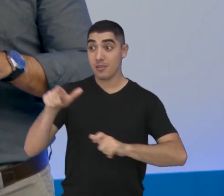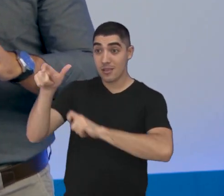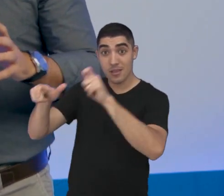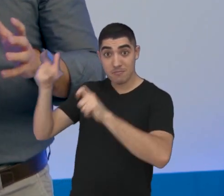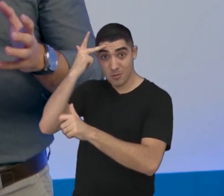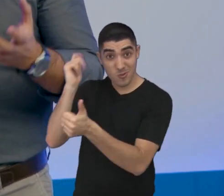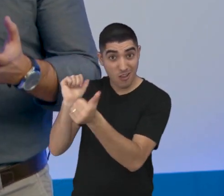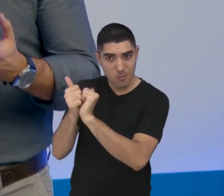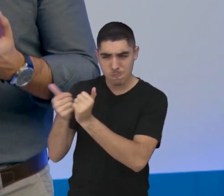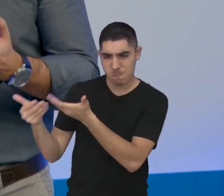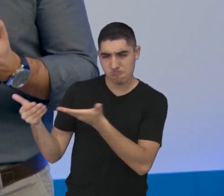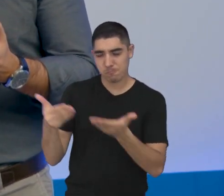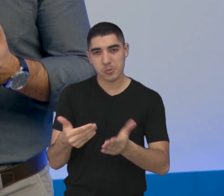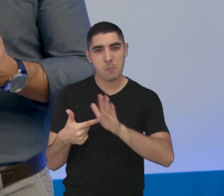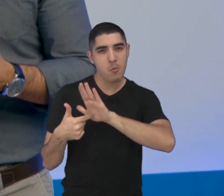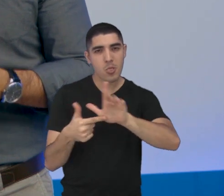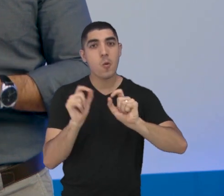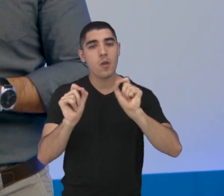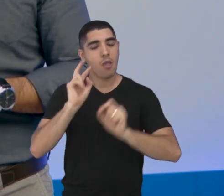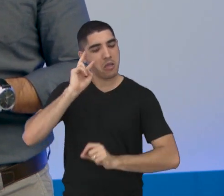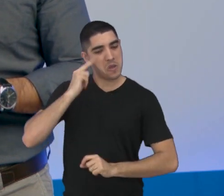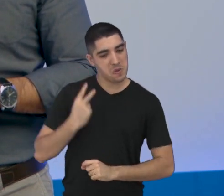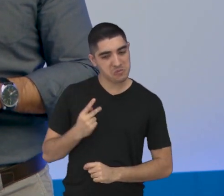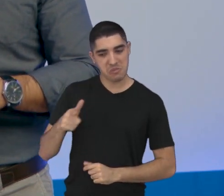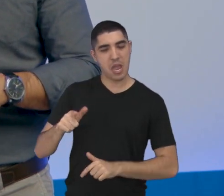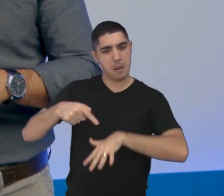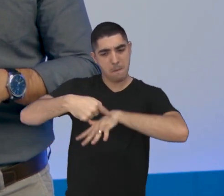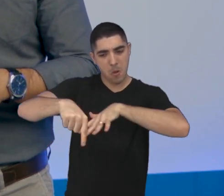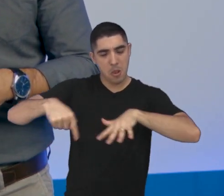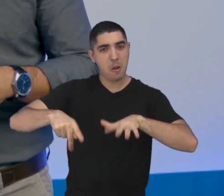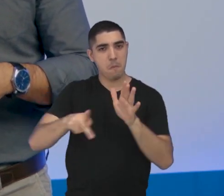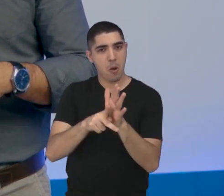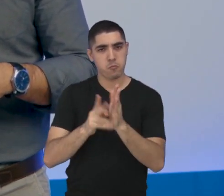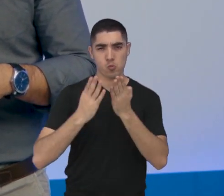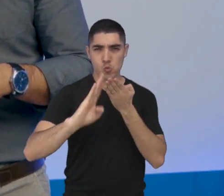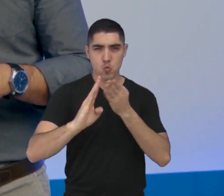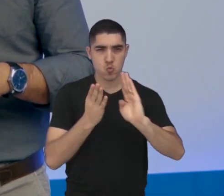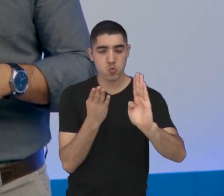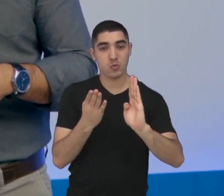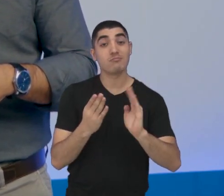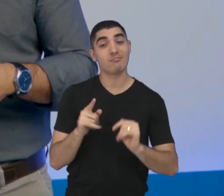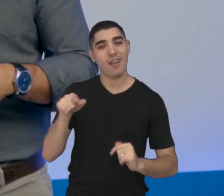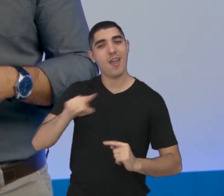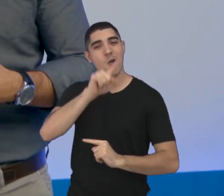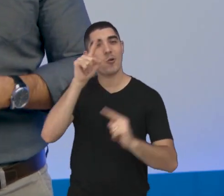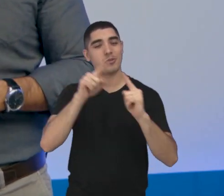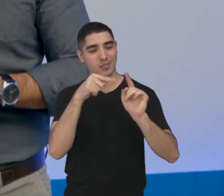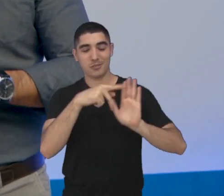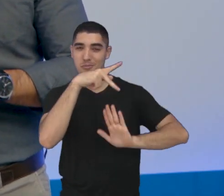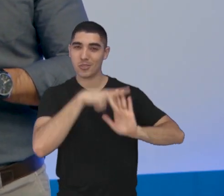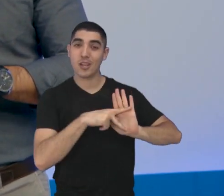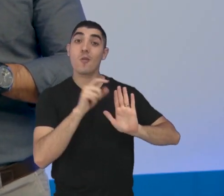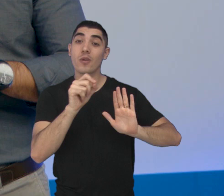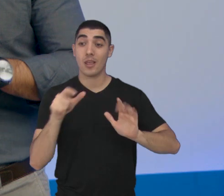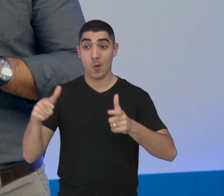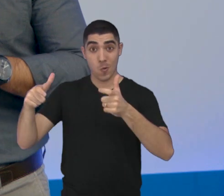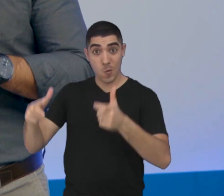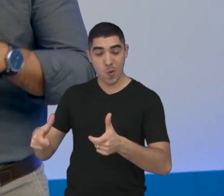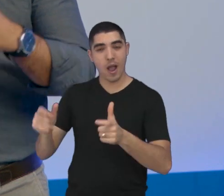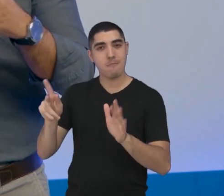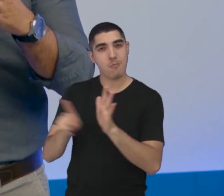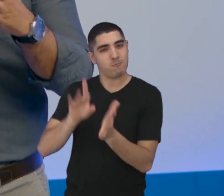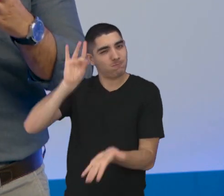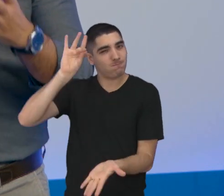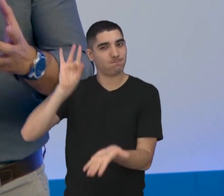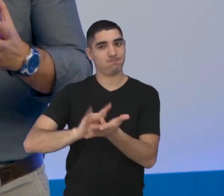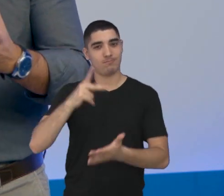reuniu diversos atletas para fortalecer e dar visibilidade a diversas modalidades. E esse é o objetivo do projeto, ao tornar o encontro